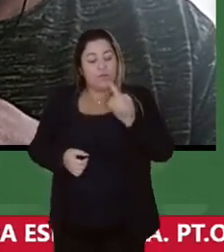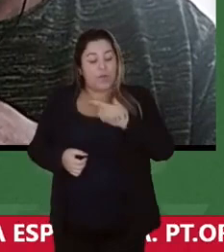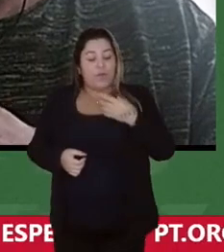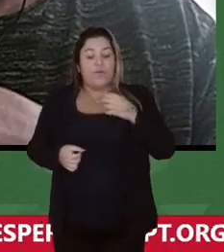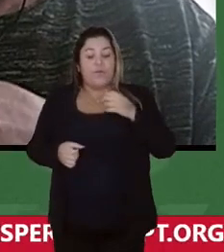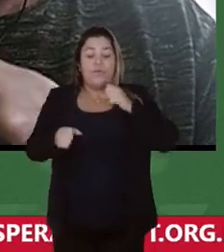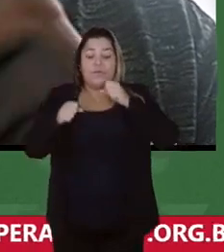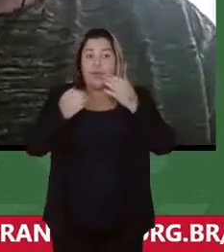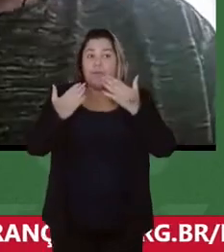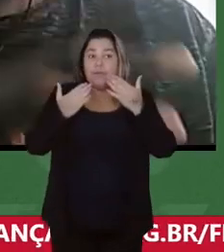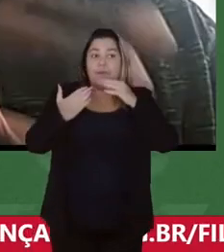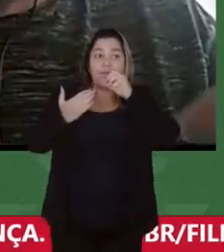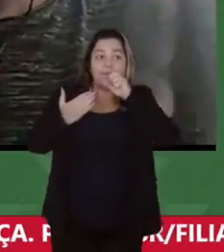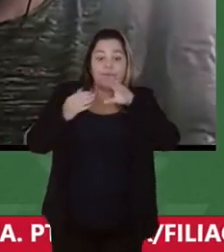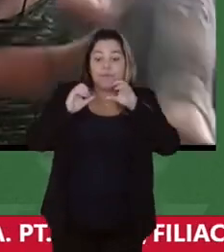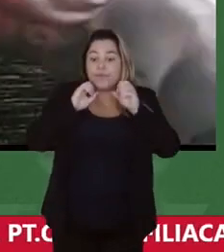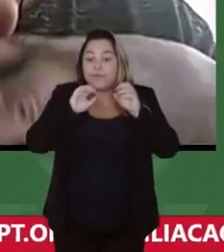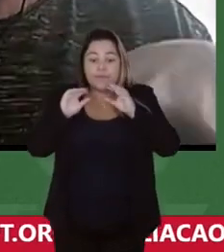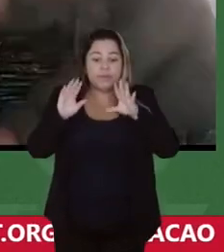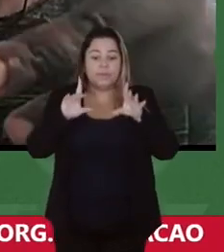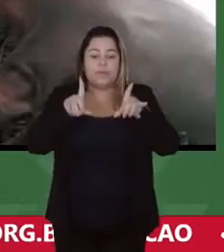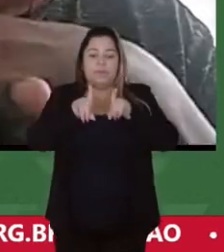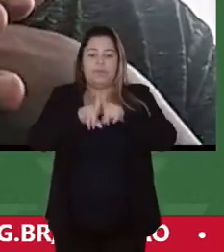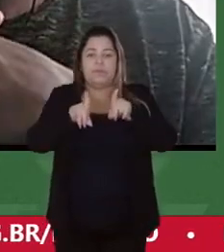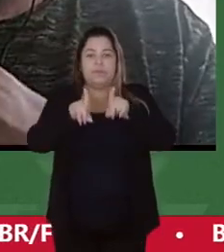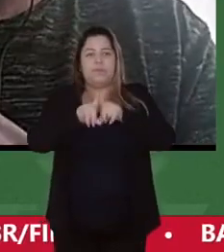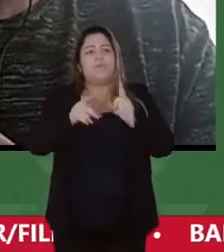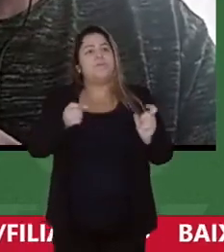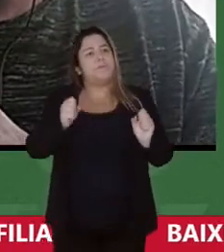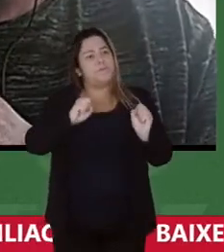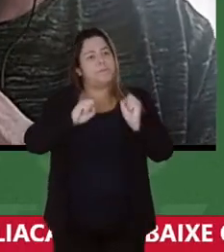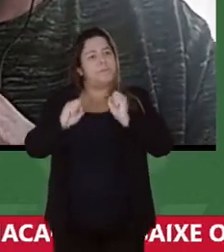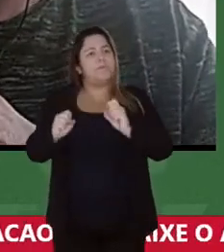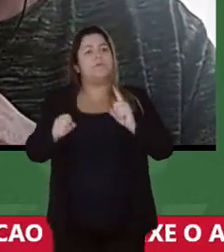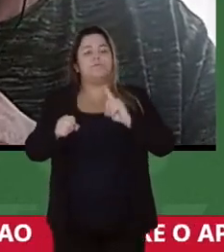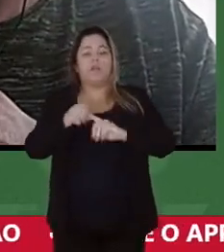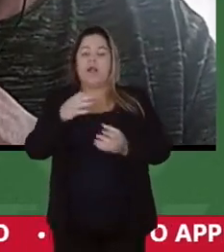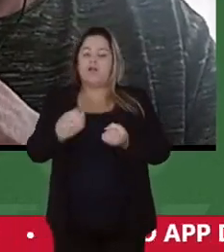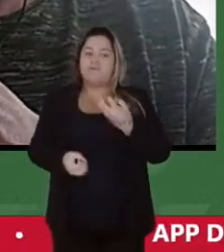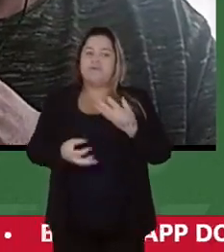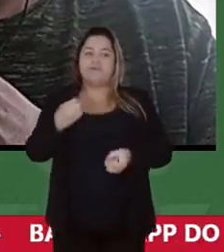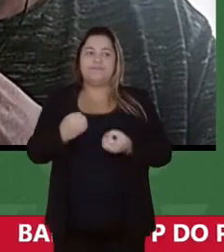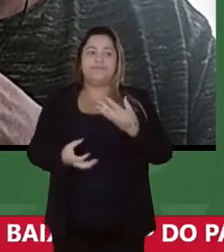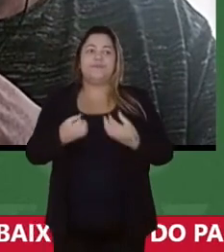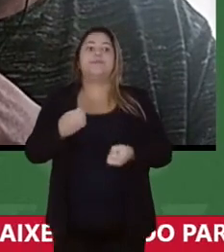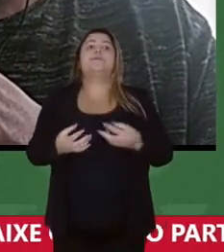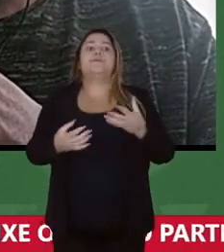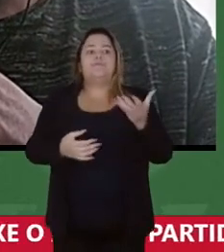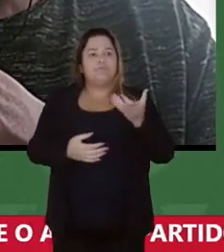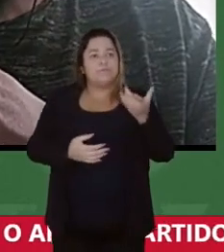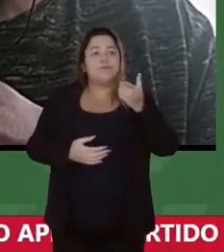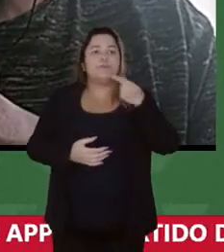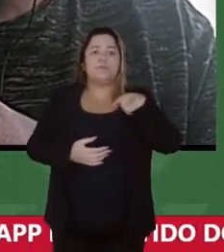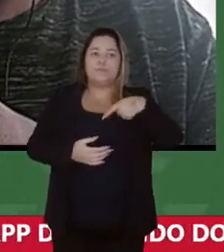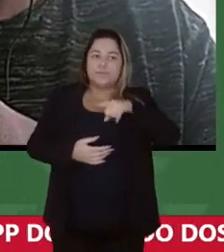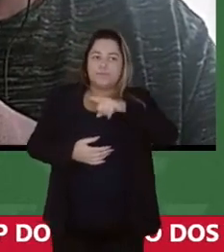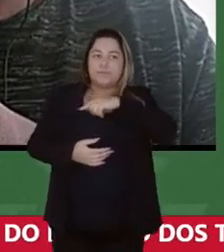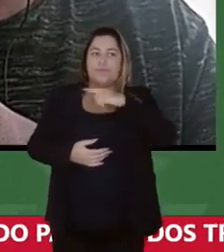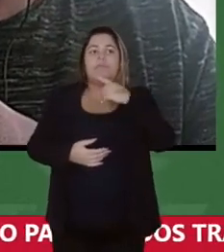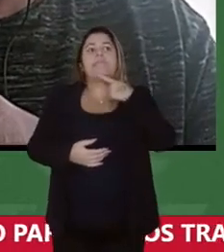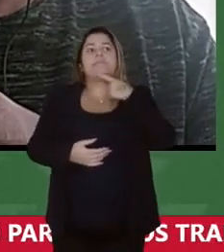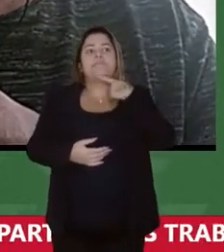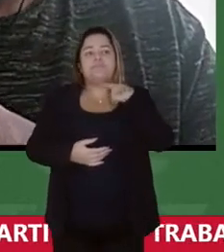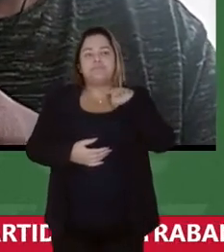sopradinha que a base da brasa pode voltar a pegar fogo de novo, e é isso que a gente quer, que tudo que